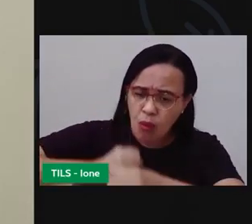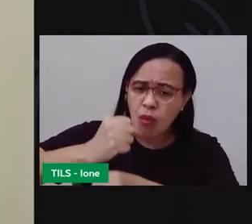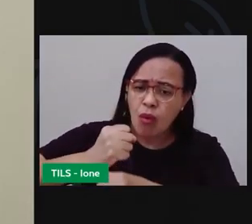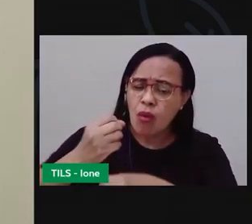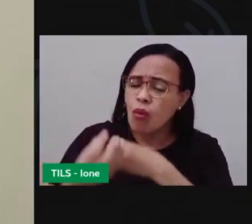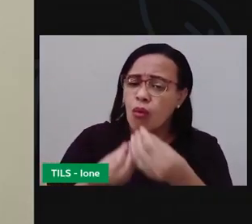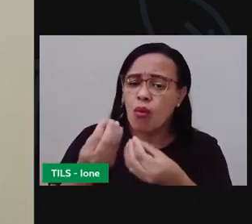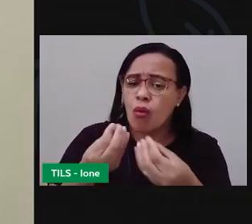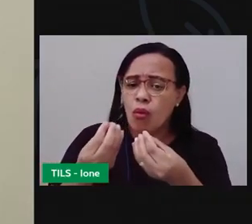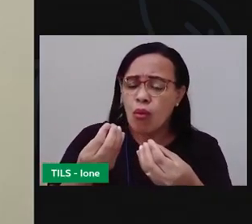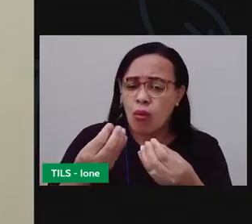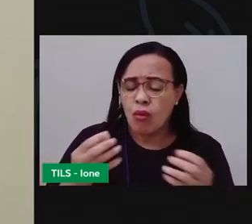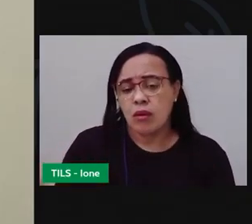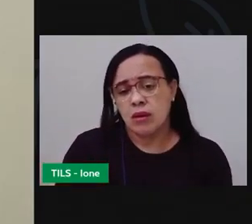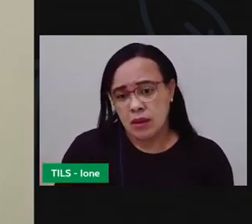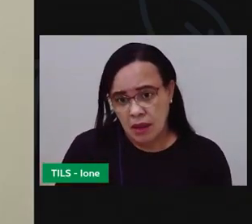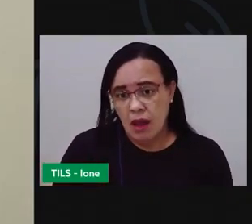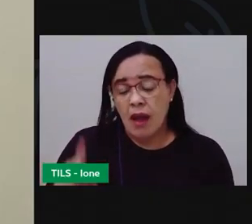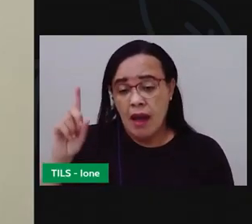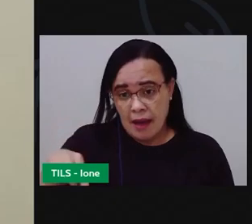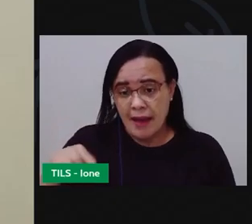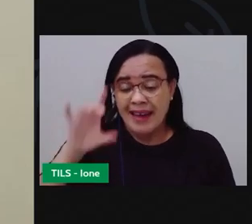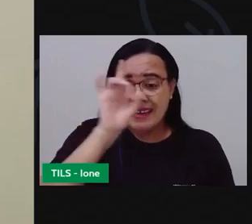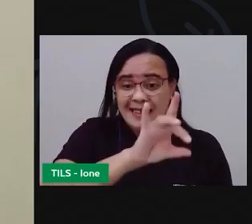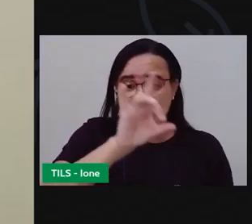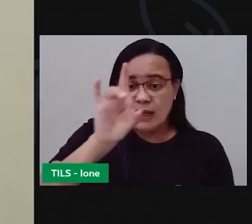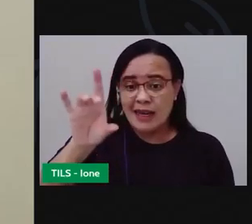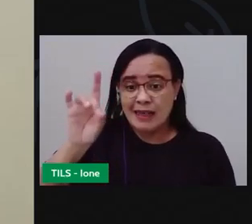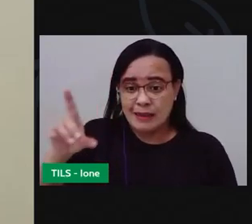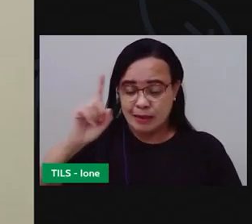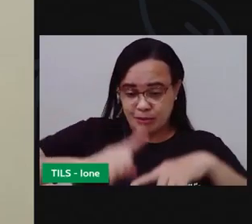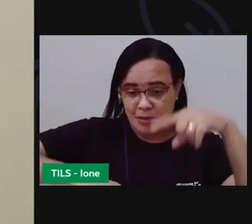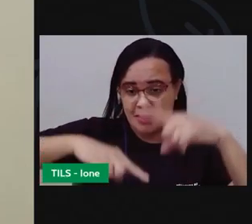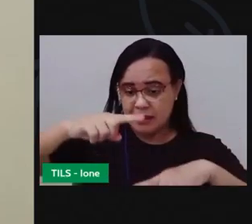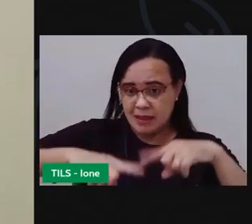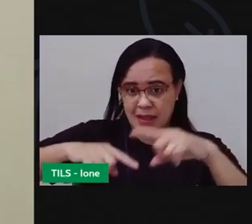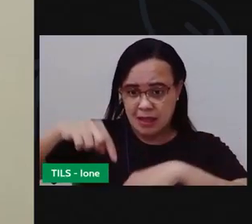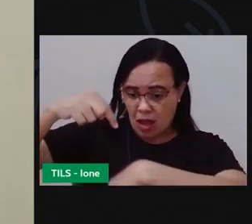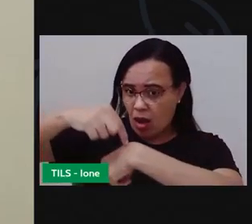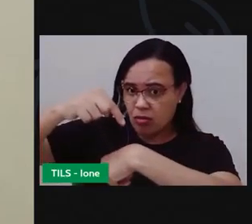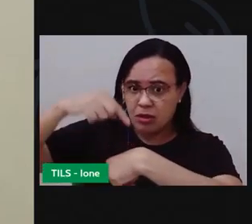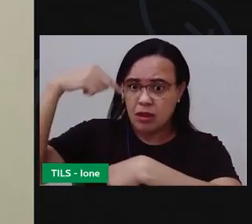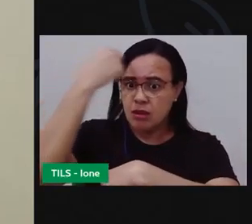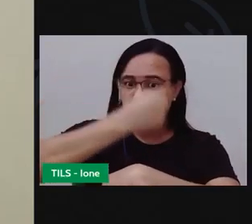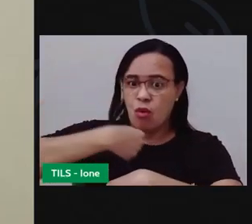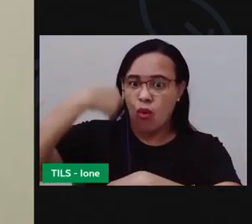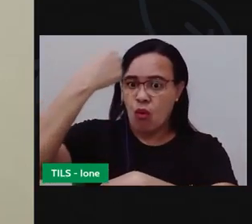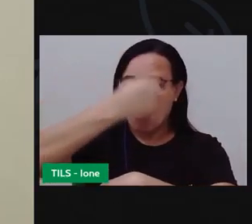Pois é, cada material leva um tempo diferente para se